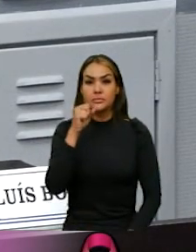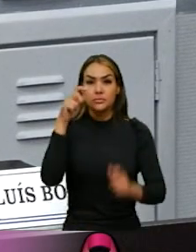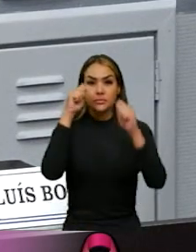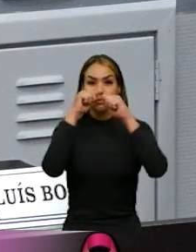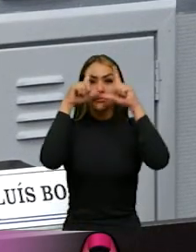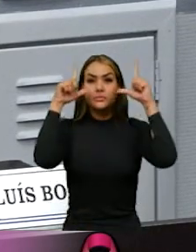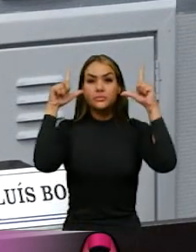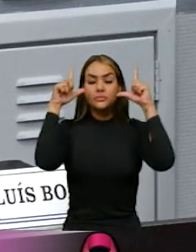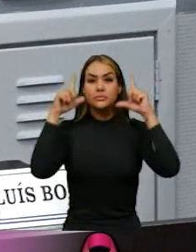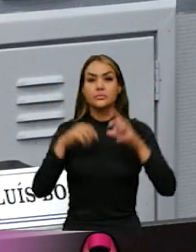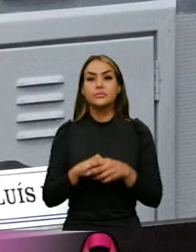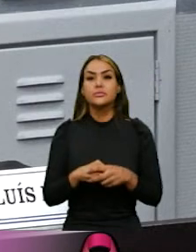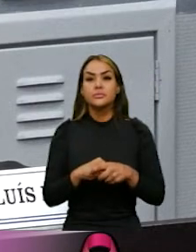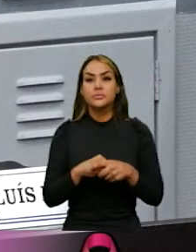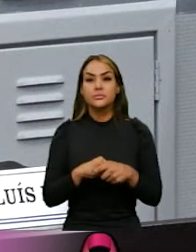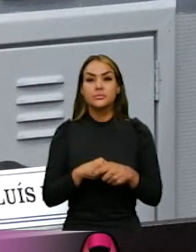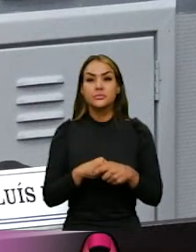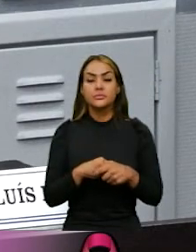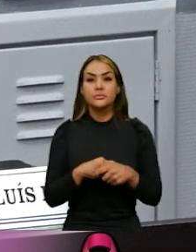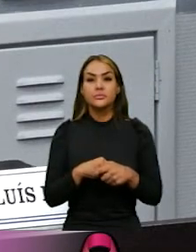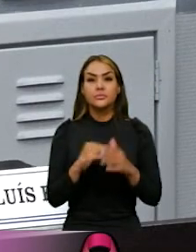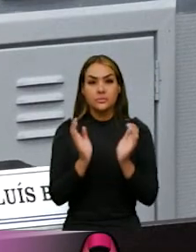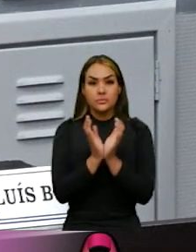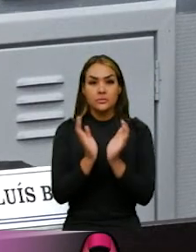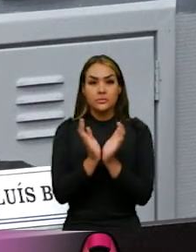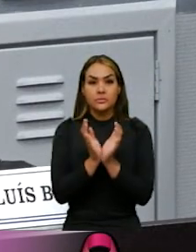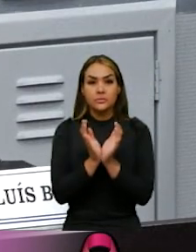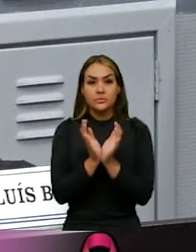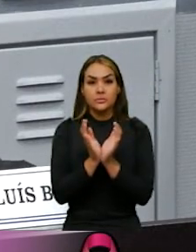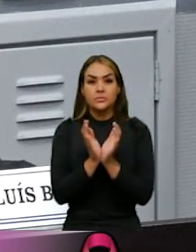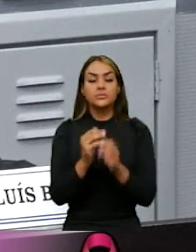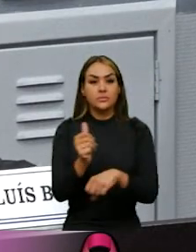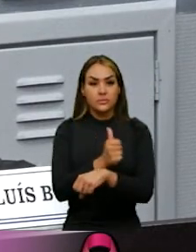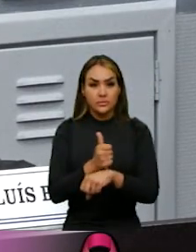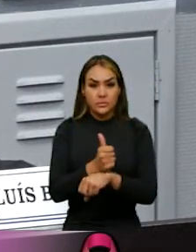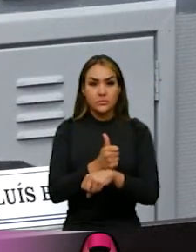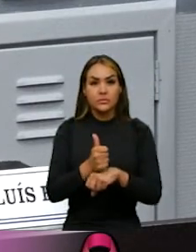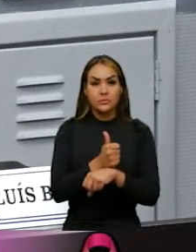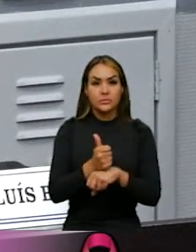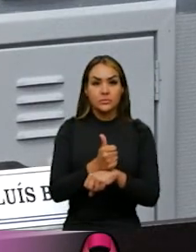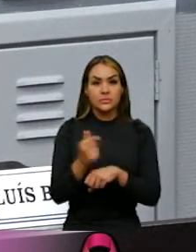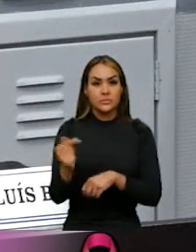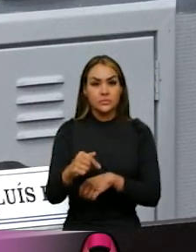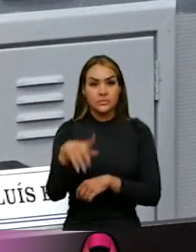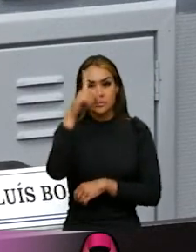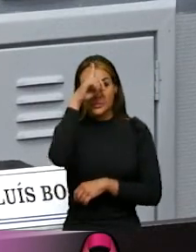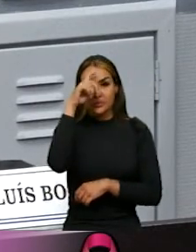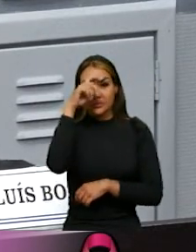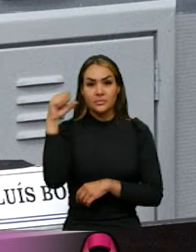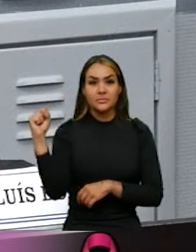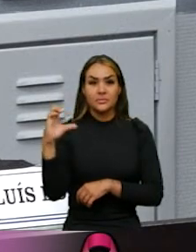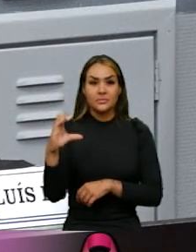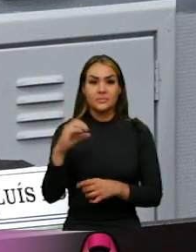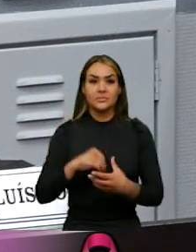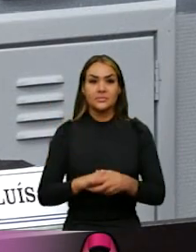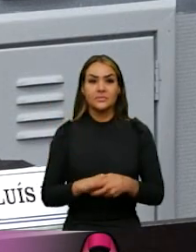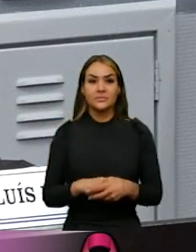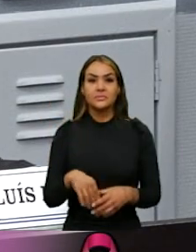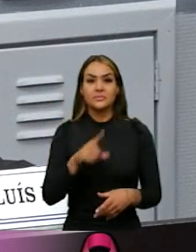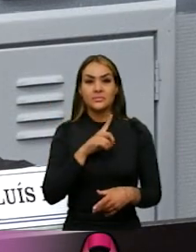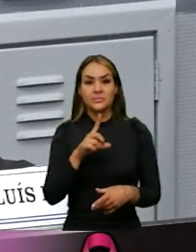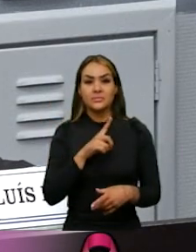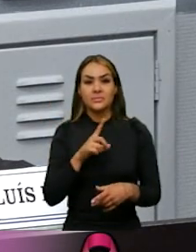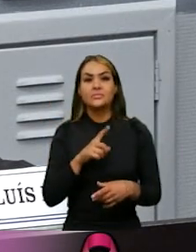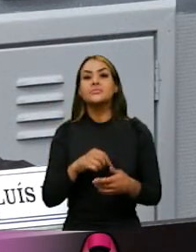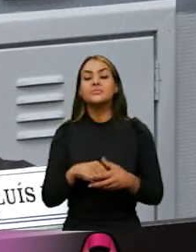está com algumas semanas, uma comissão de profissionais que vieram da Santa Casa, né? Eles também estiveram aqui na